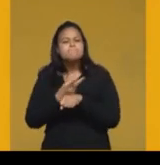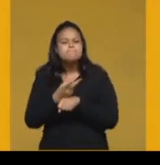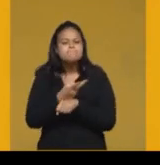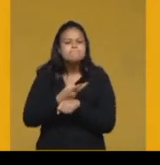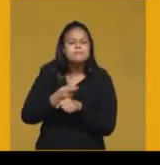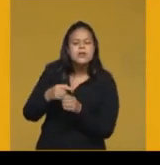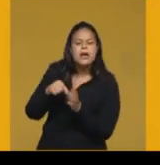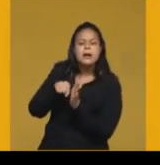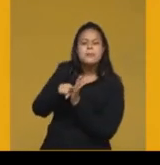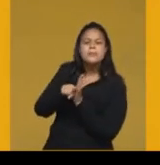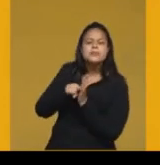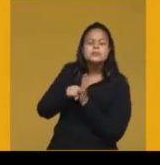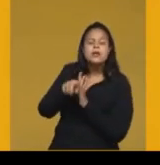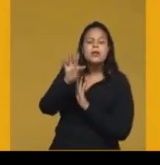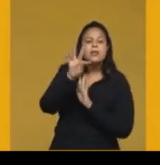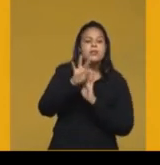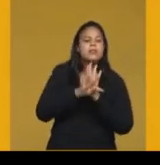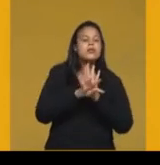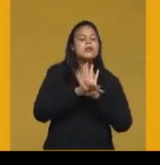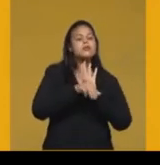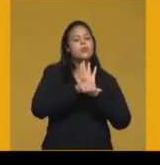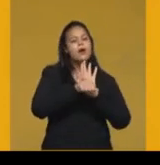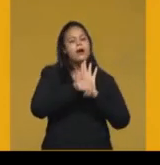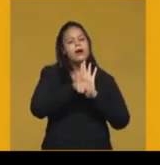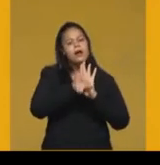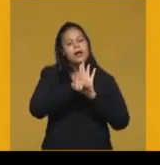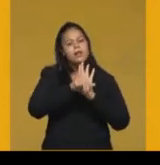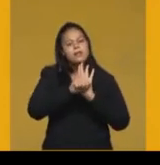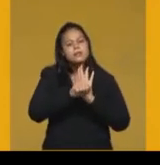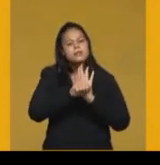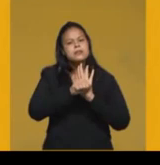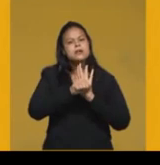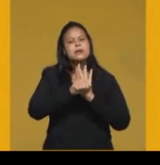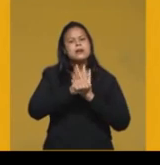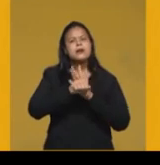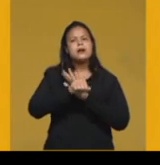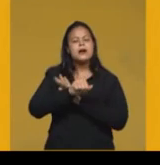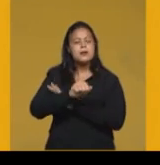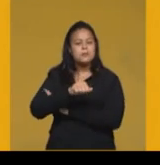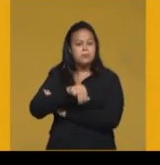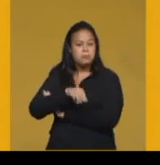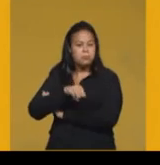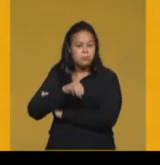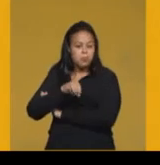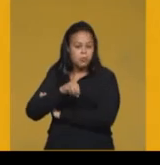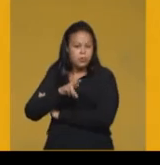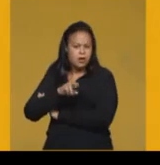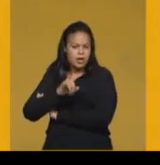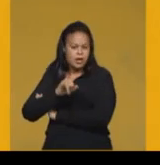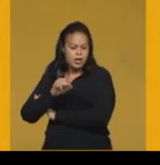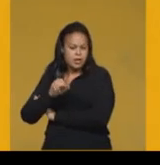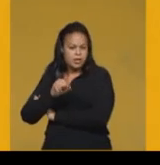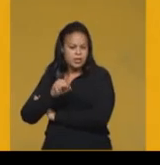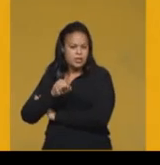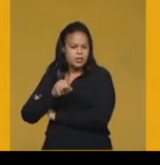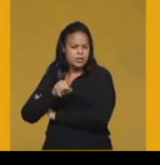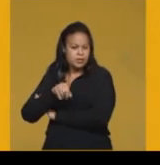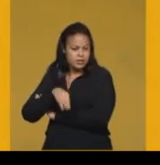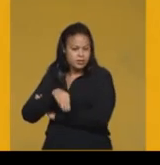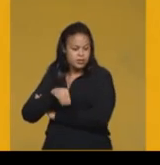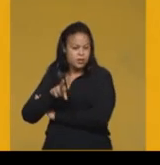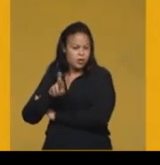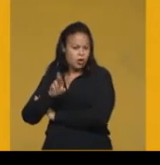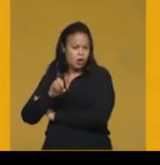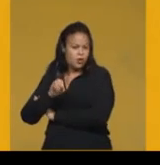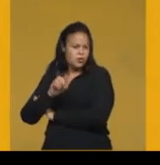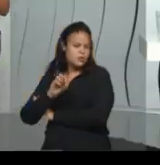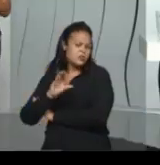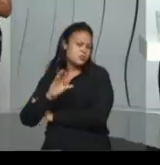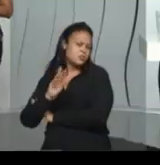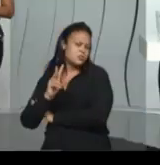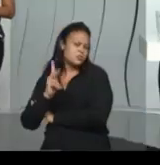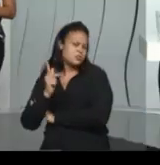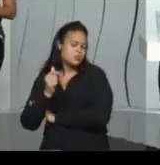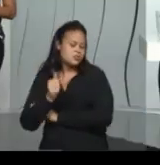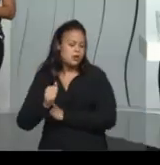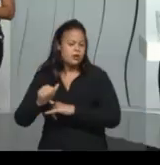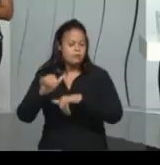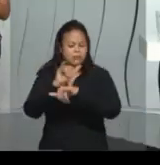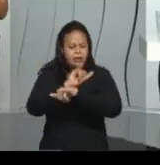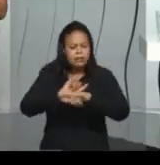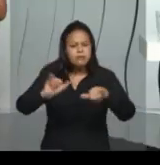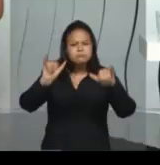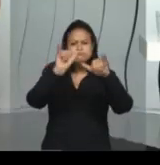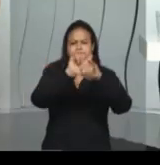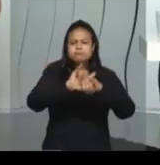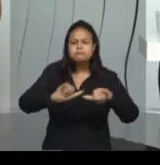o texto da Ana Gabriele Amorim Rocha, que vai falar sobre essa questão aí, né, dos